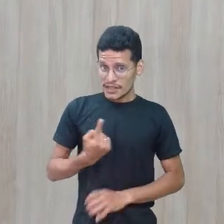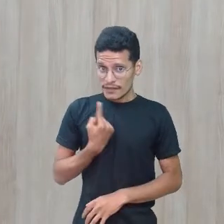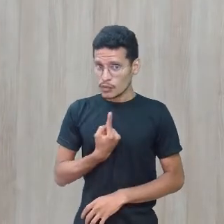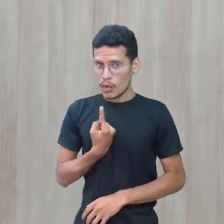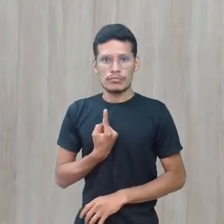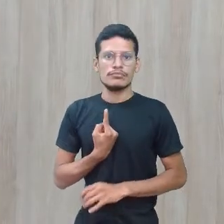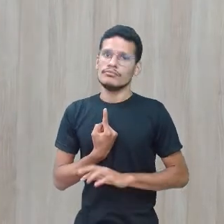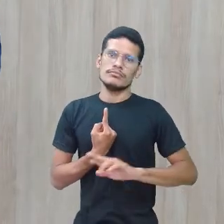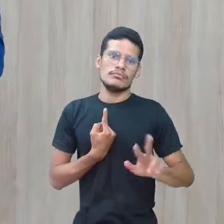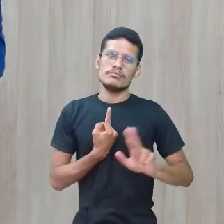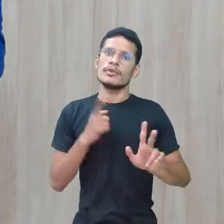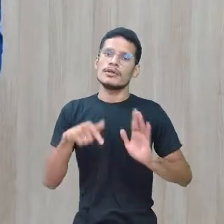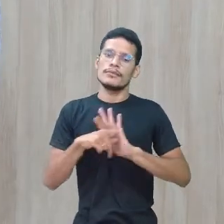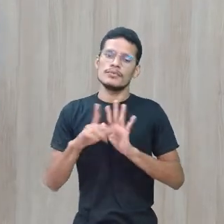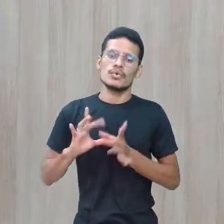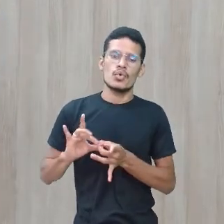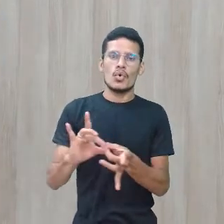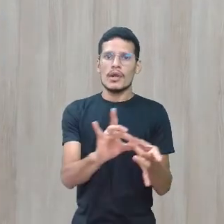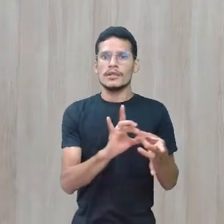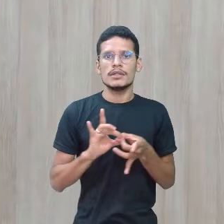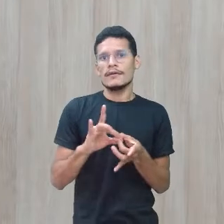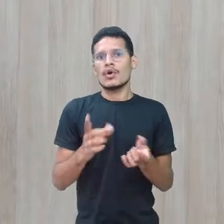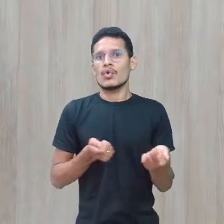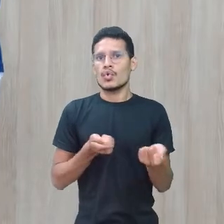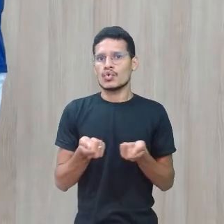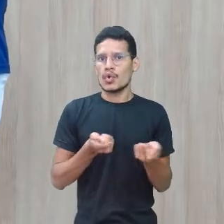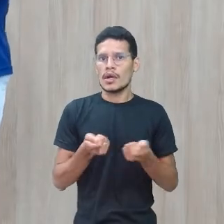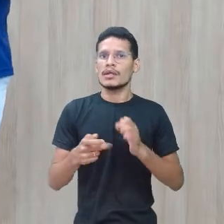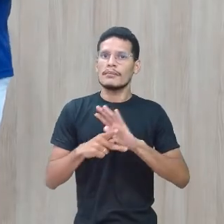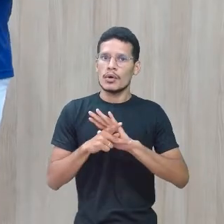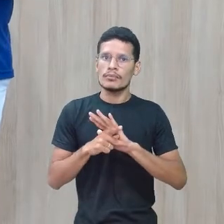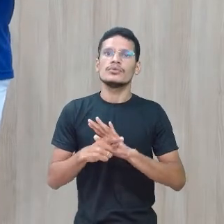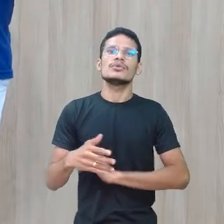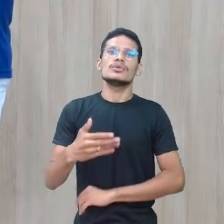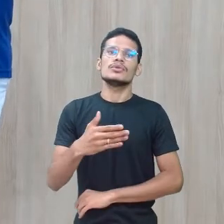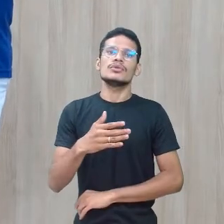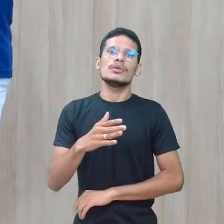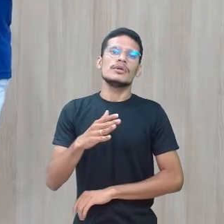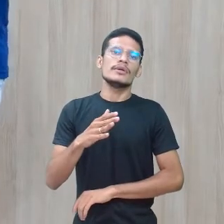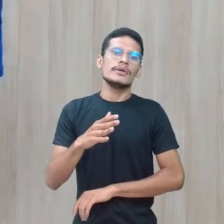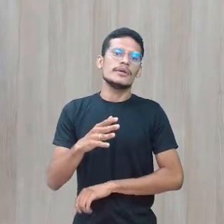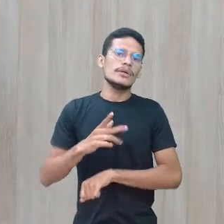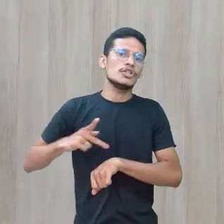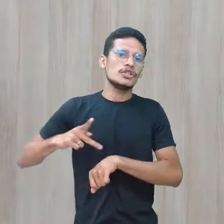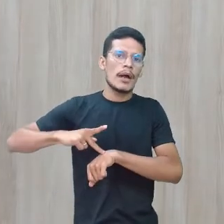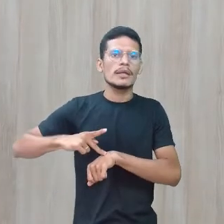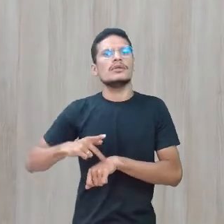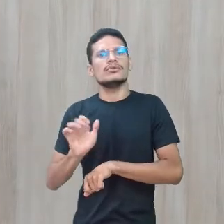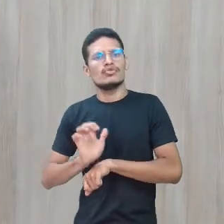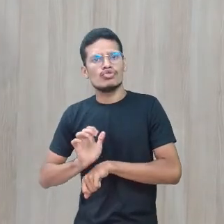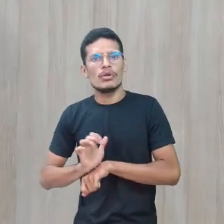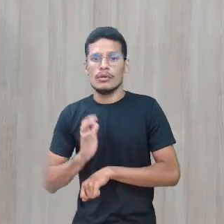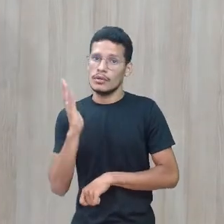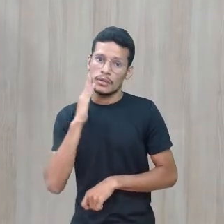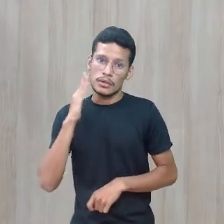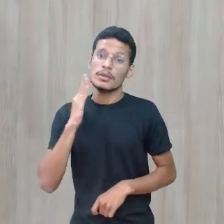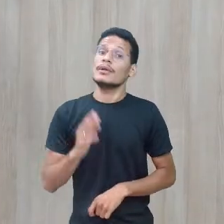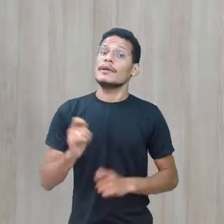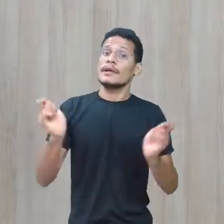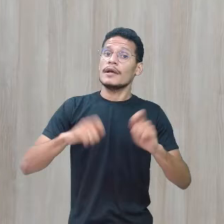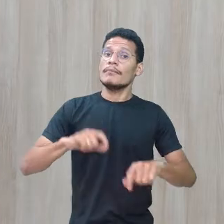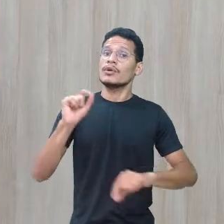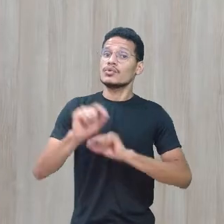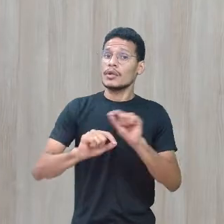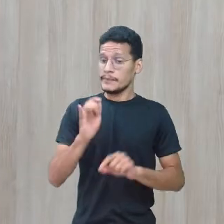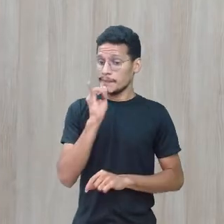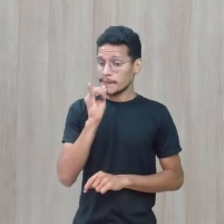a propriedade coletiva, né, controlada inicialmente pelo Estado. Então, nessa perspectiva, você pega